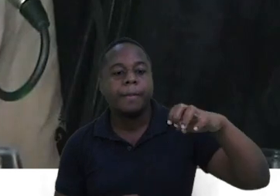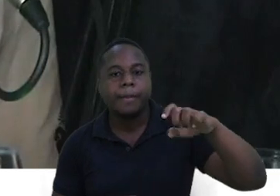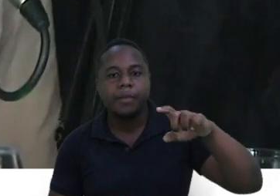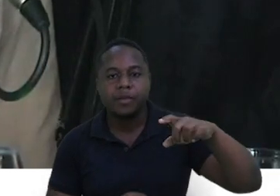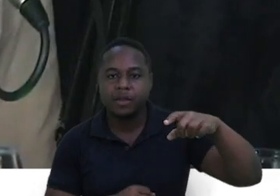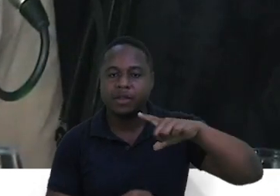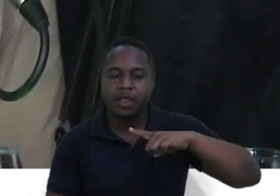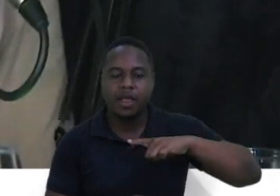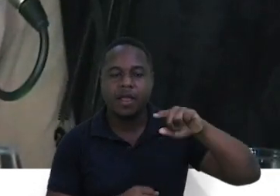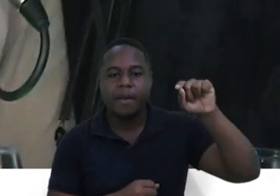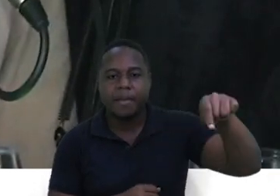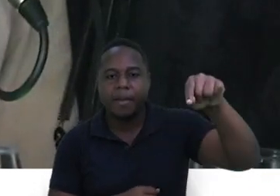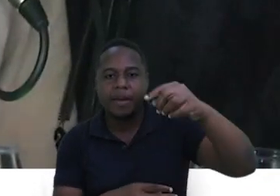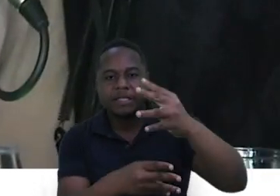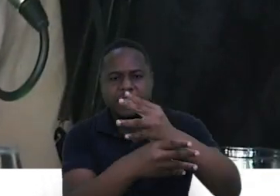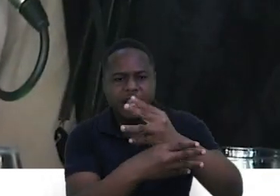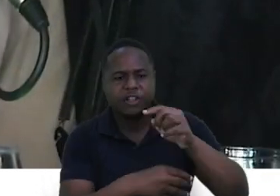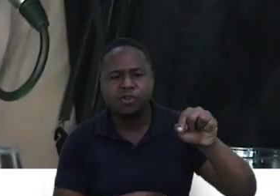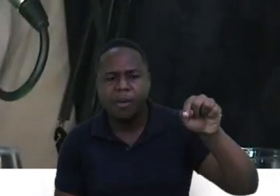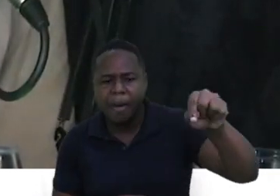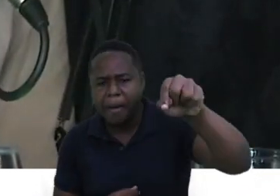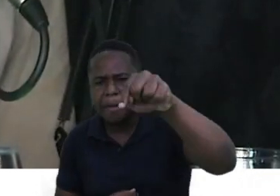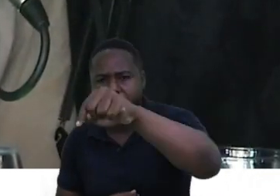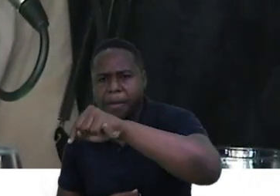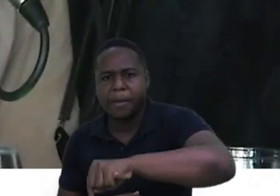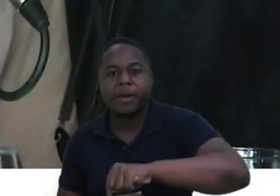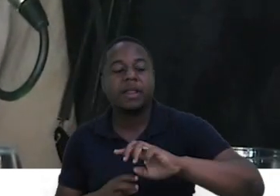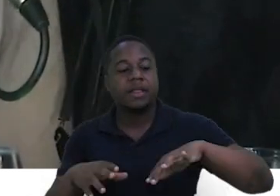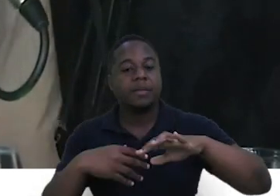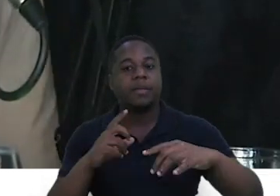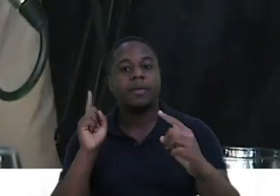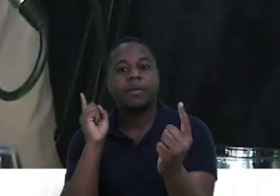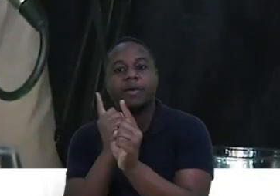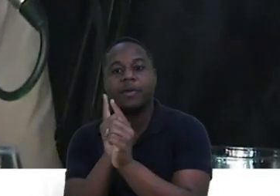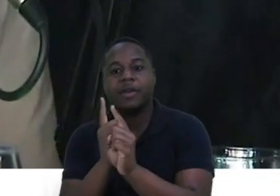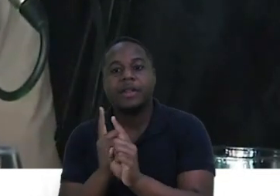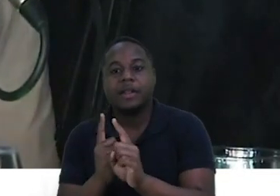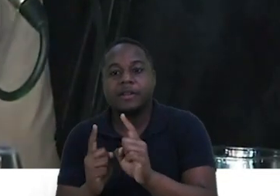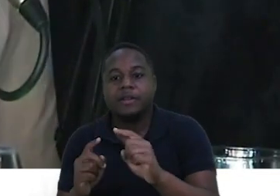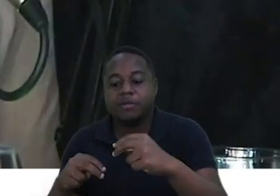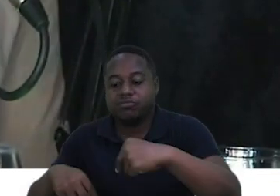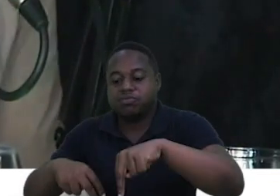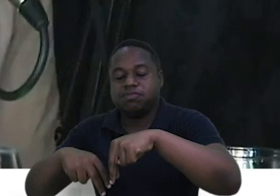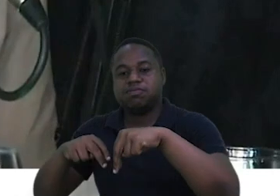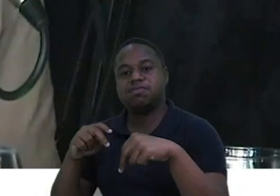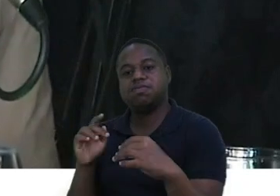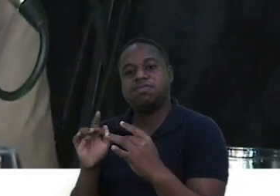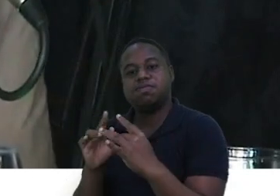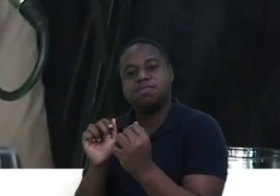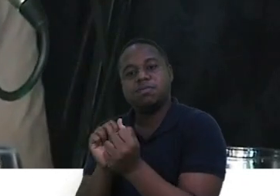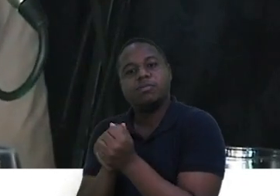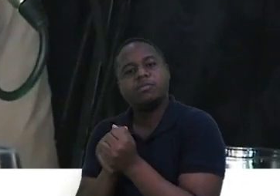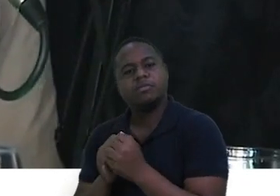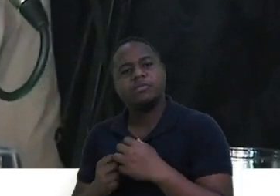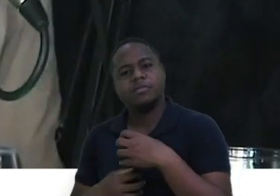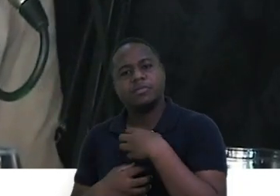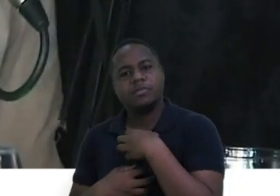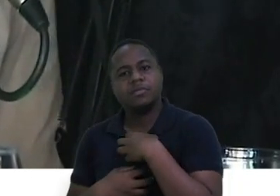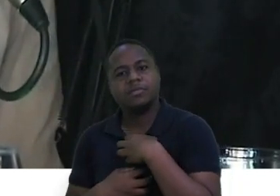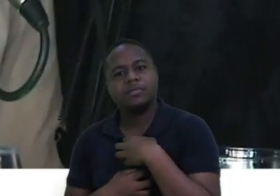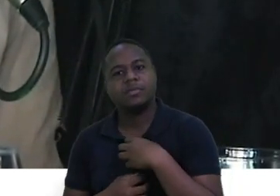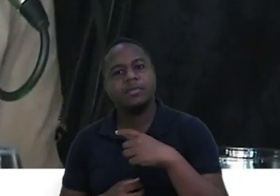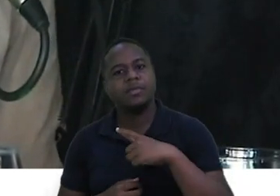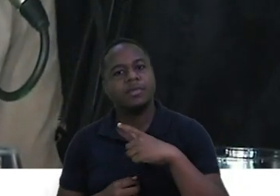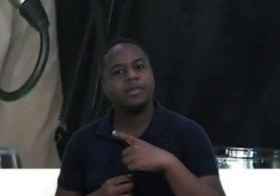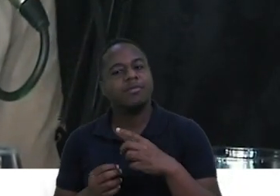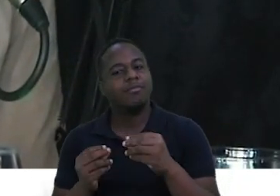Brasil e do mundo. Bacana, show de a gente se encontra, a gente dança lá e percebe que, caramba, tem coisa que